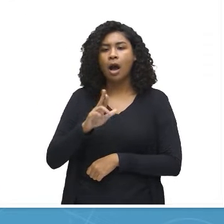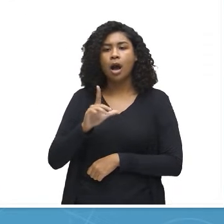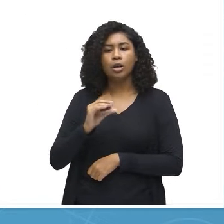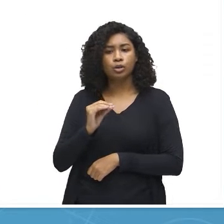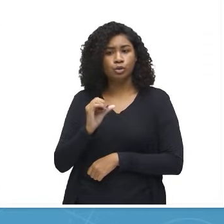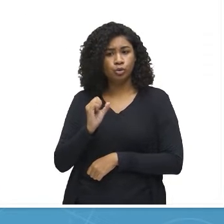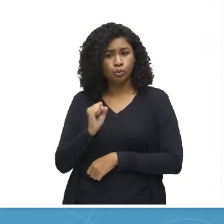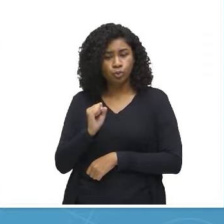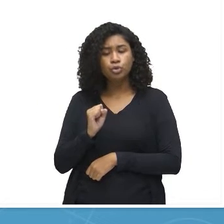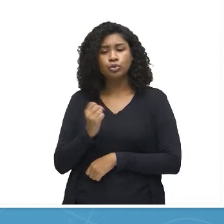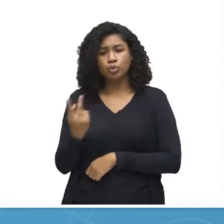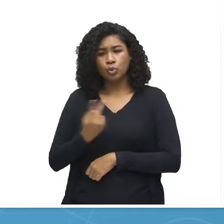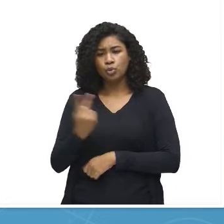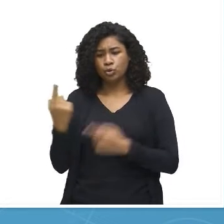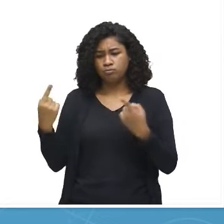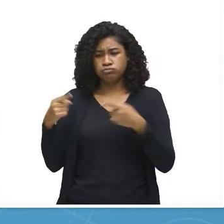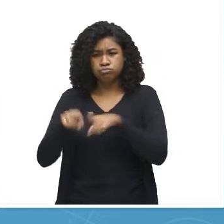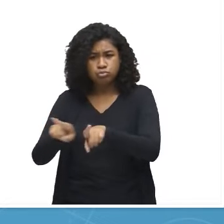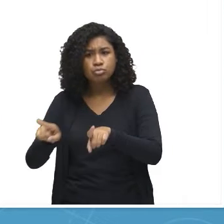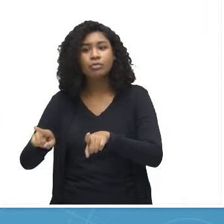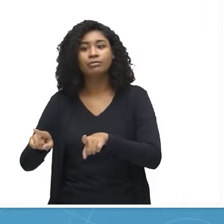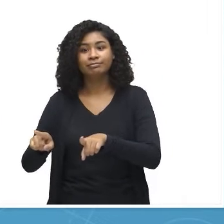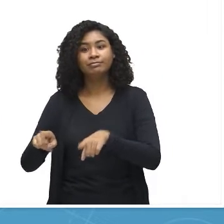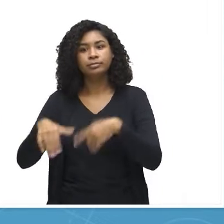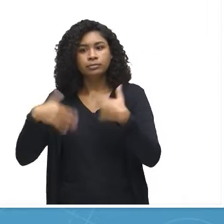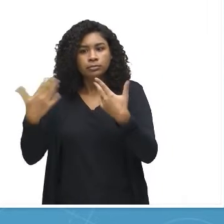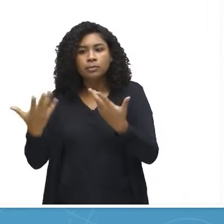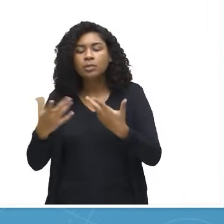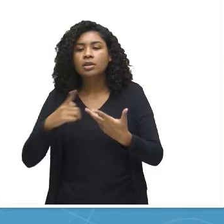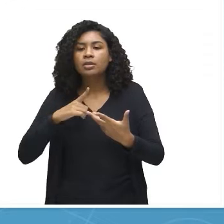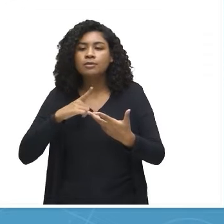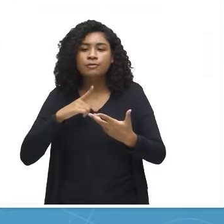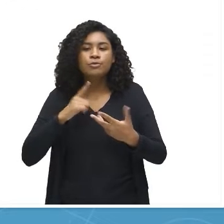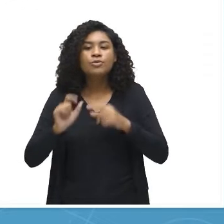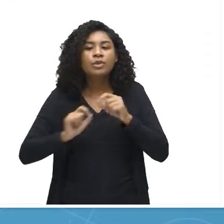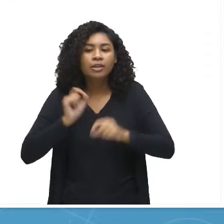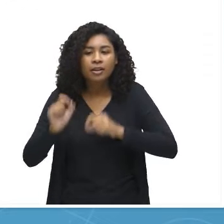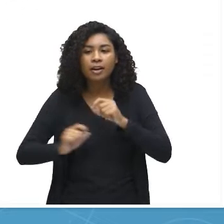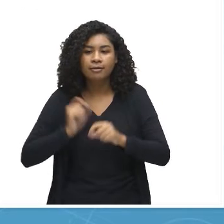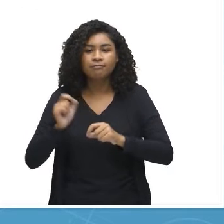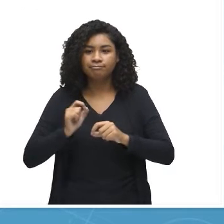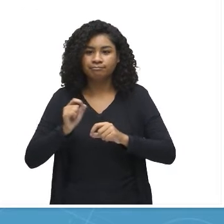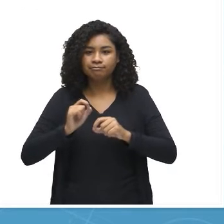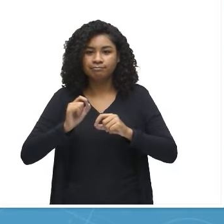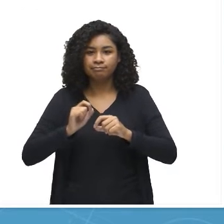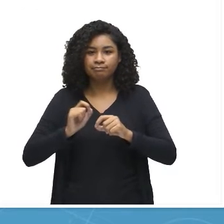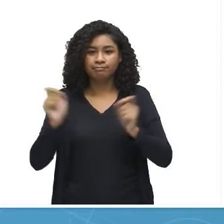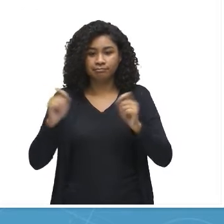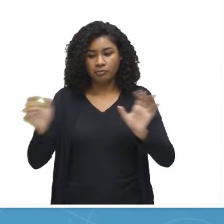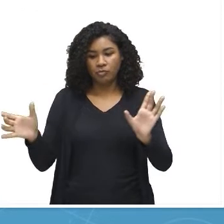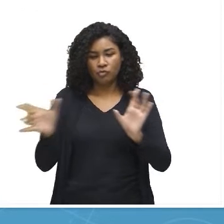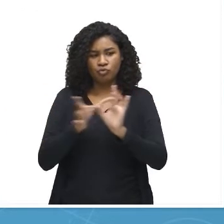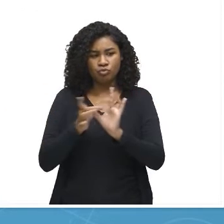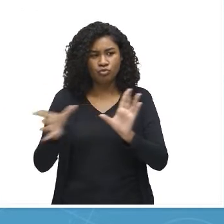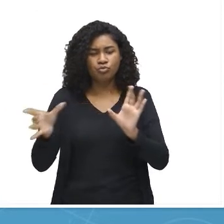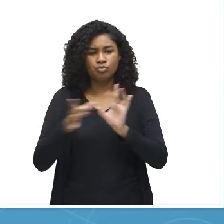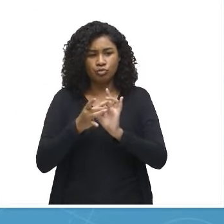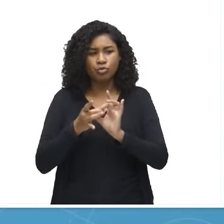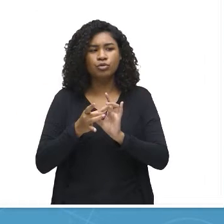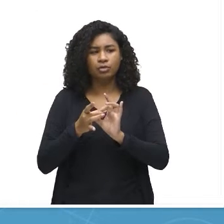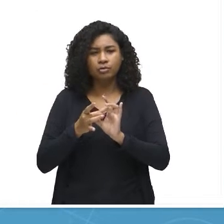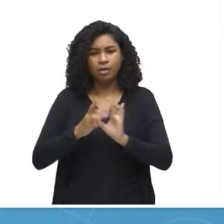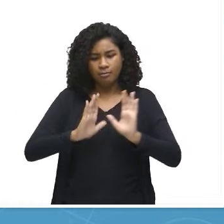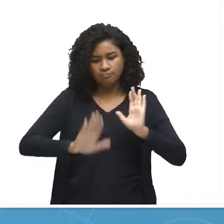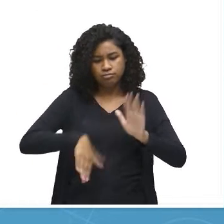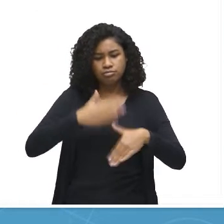vai dar muito certo aqui dentro dessa parte ocidental da Europa, não é? Então, a